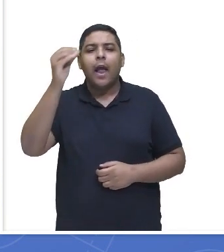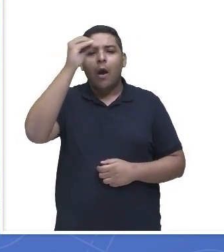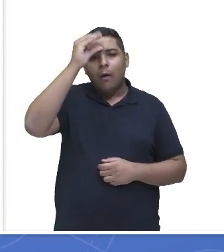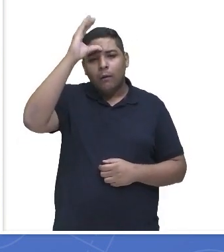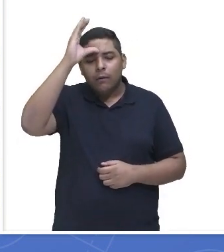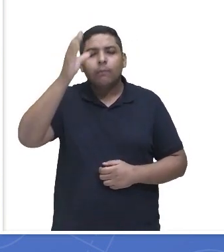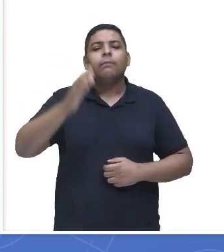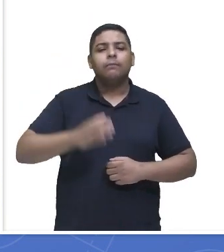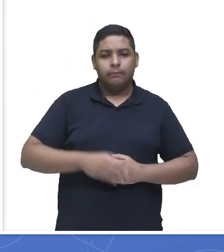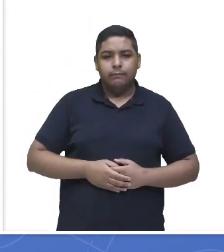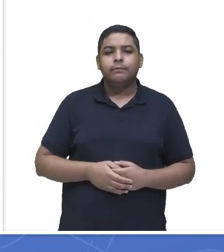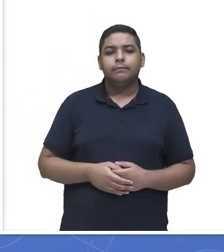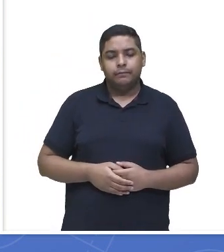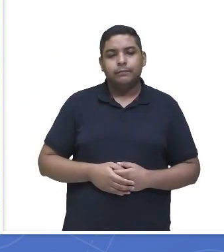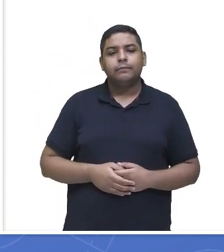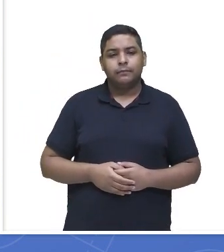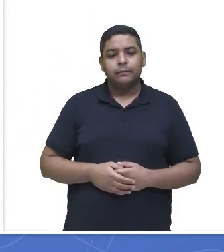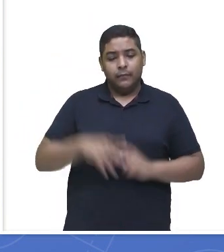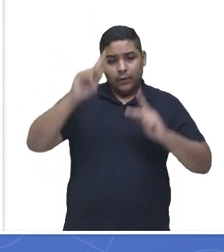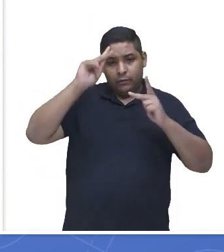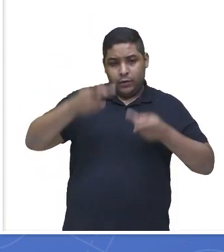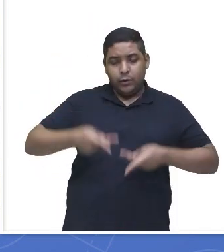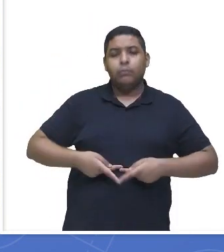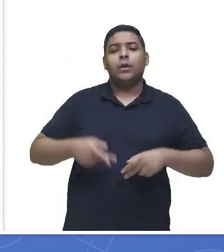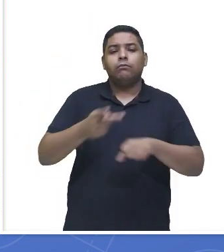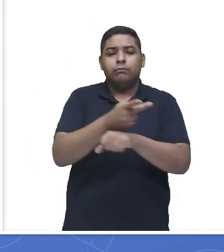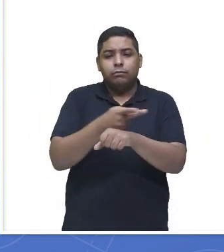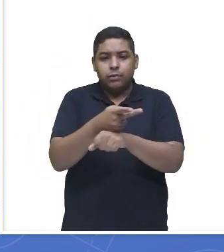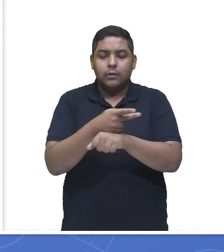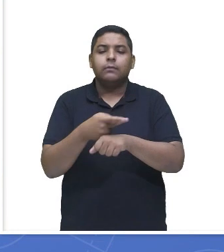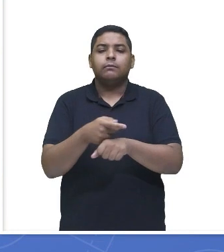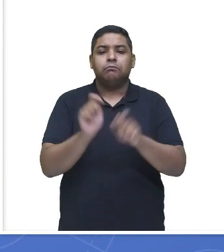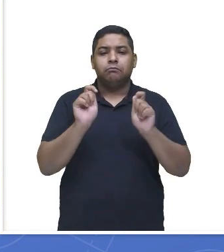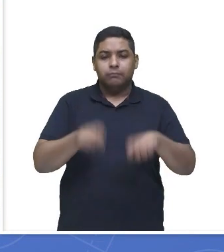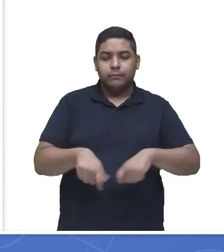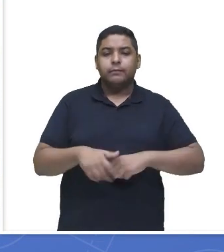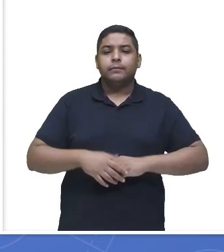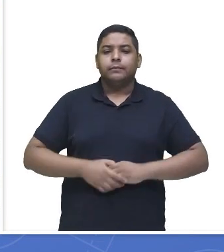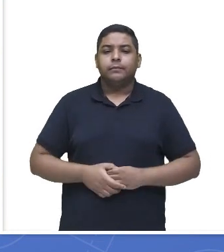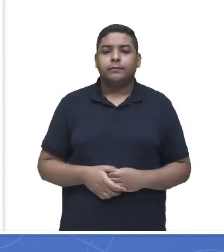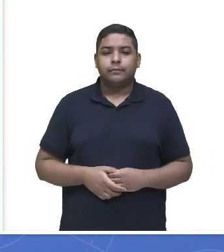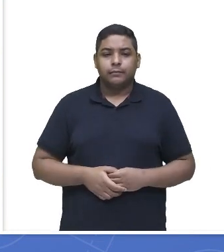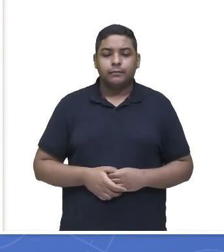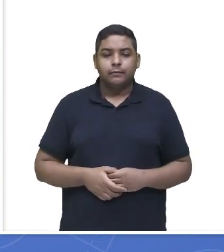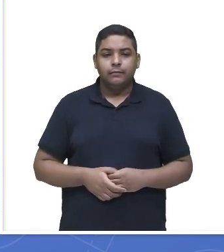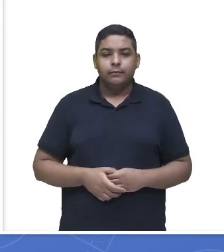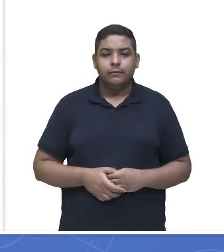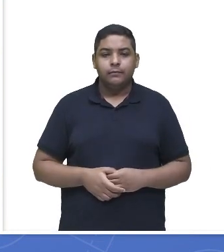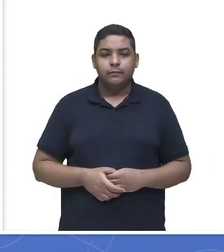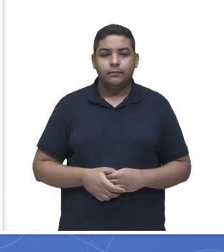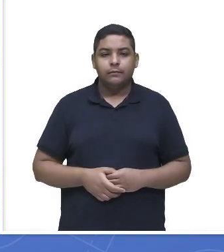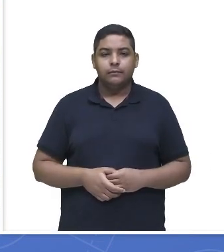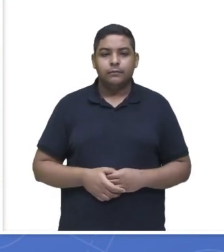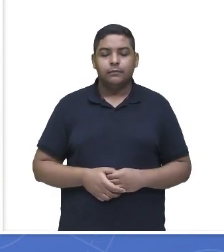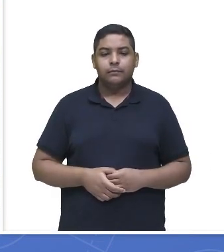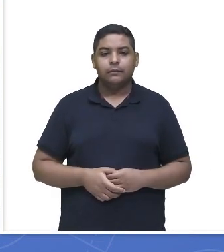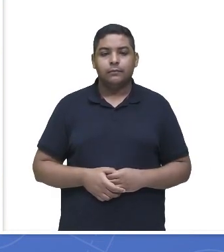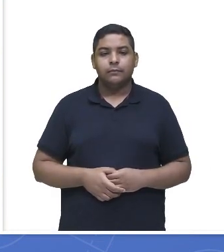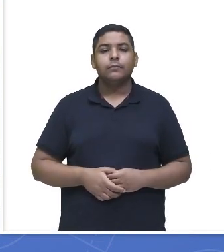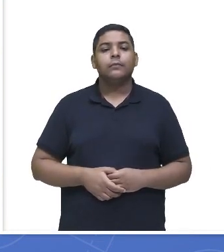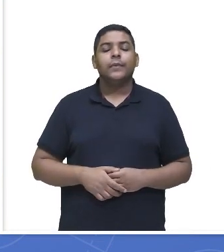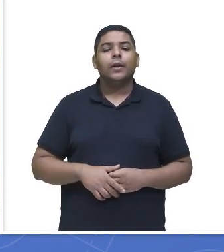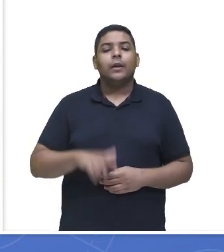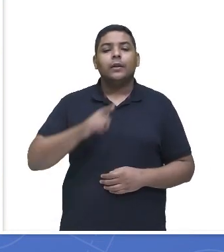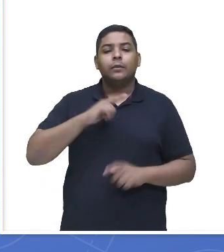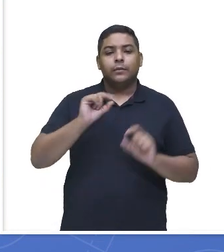desse conhecimento. Essa é a ideia. Perfeito? Esse é um dos aspectos centrais do período. Vale